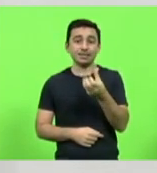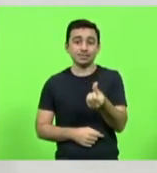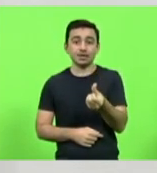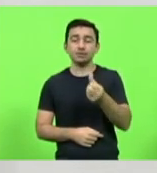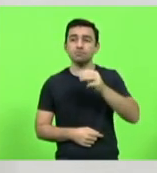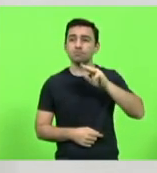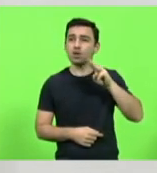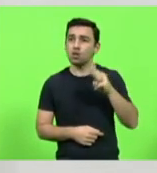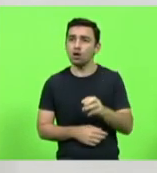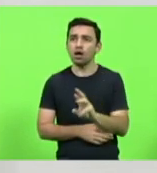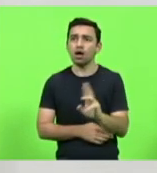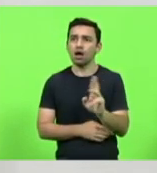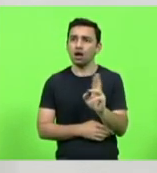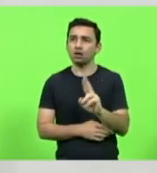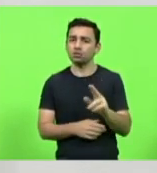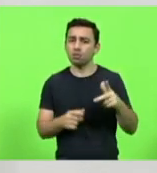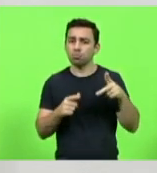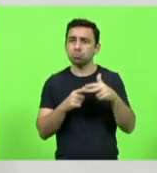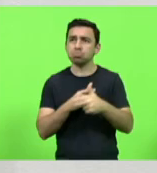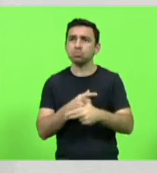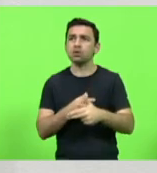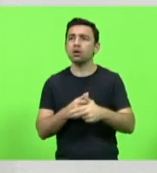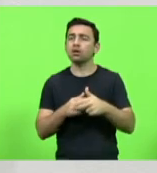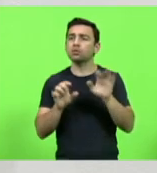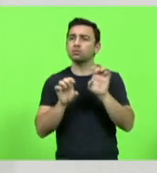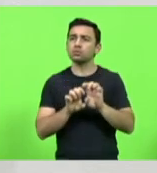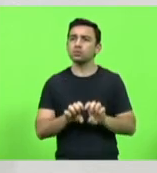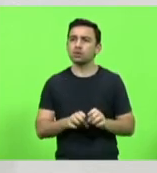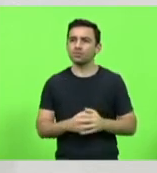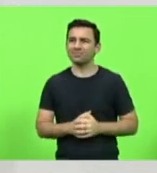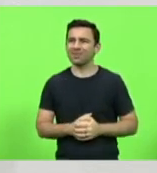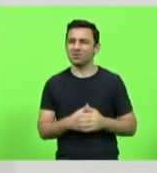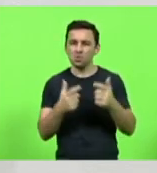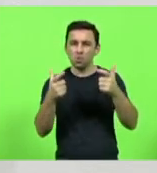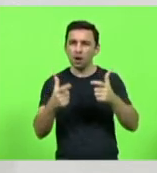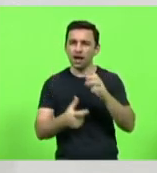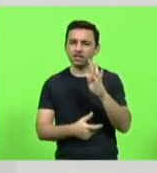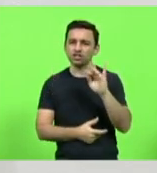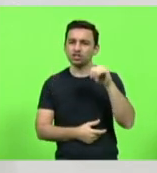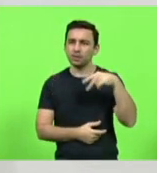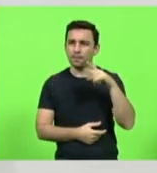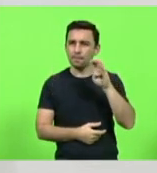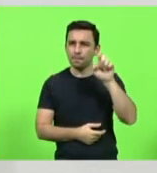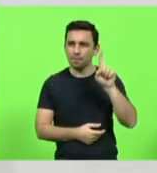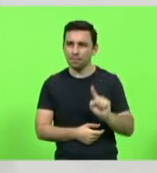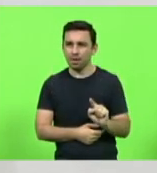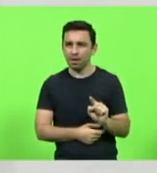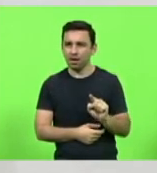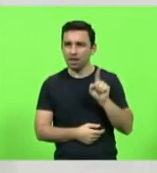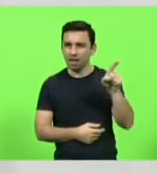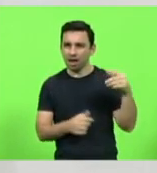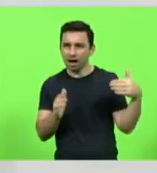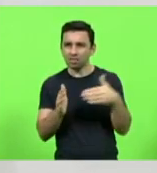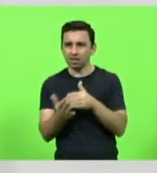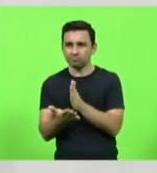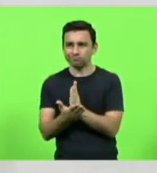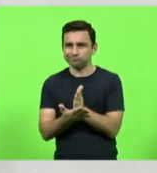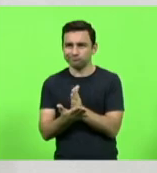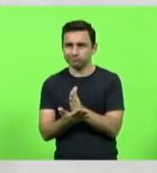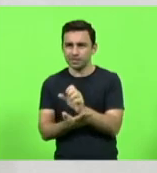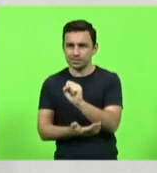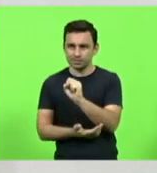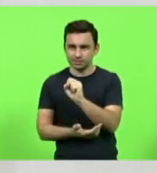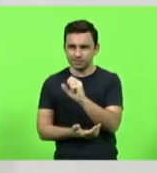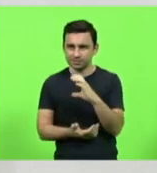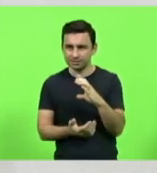para infraestrutura. O trecho de Timbé do Sul até a fronteira Santa Catarina e Rio Grande do